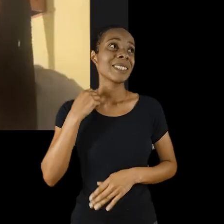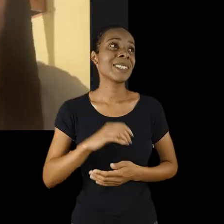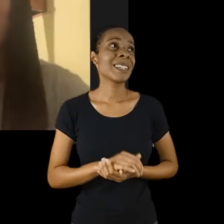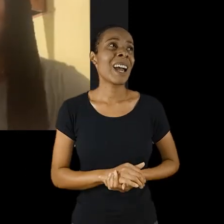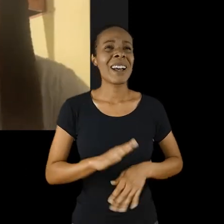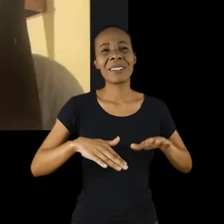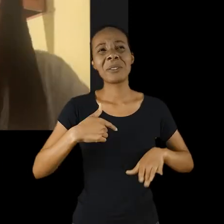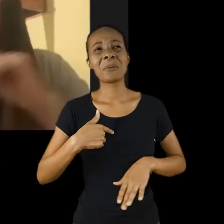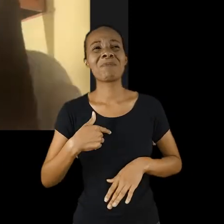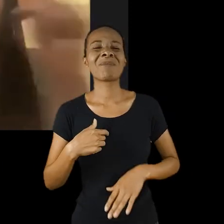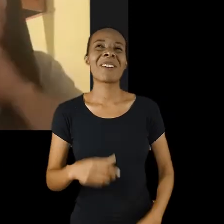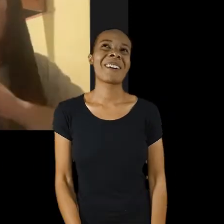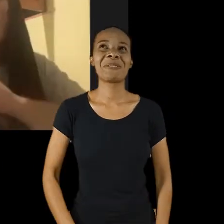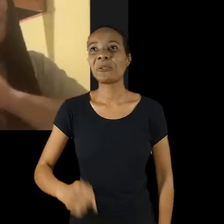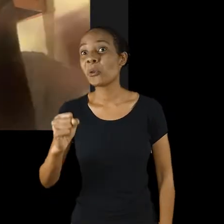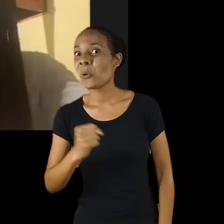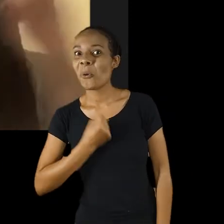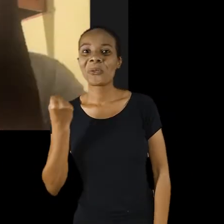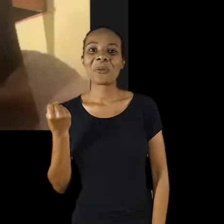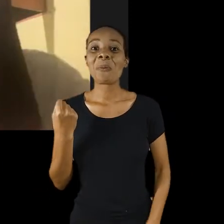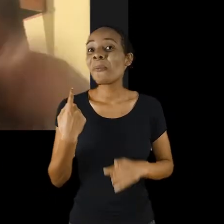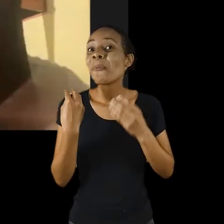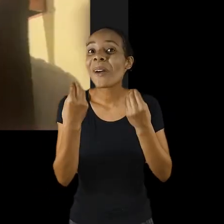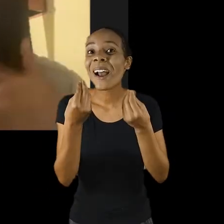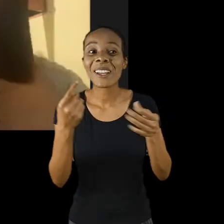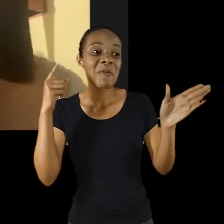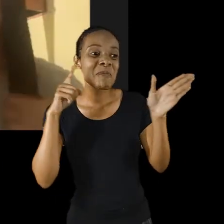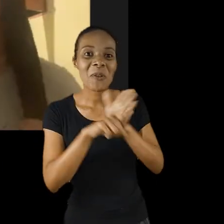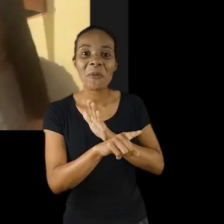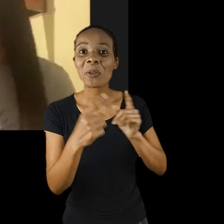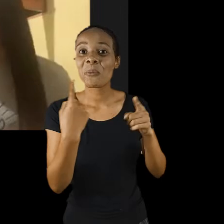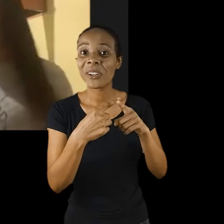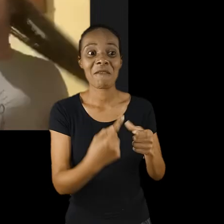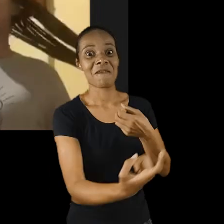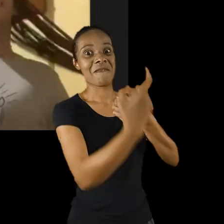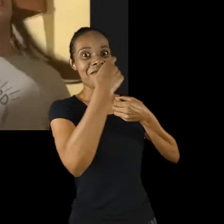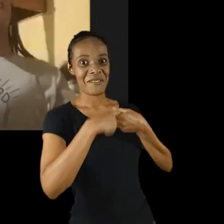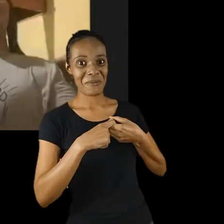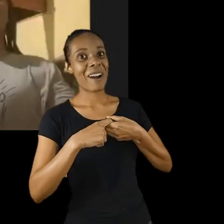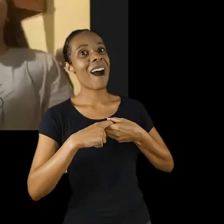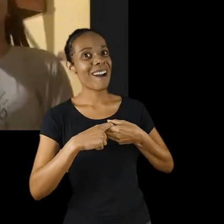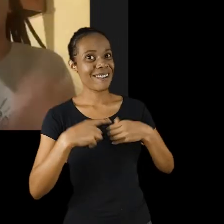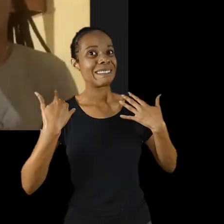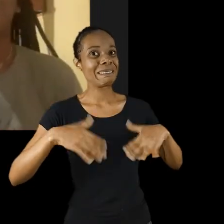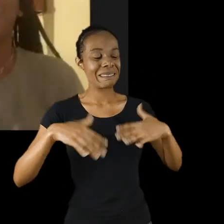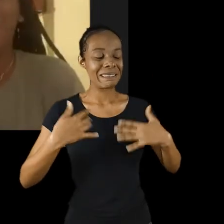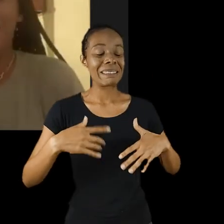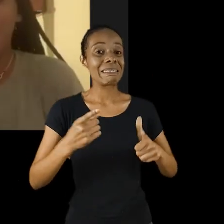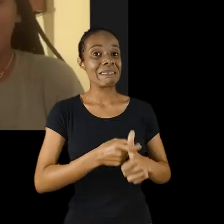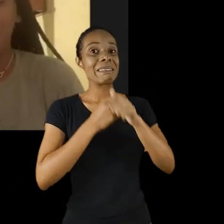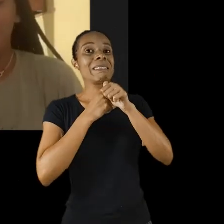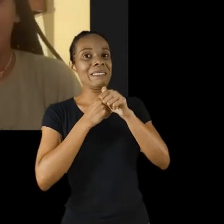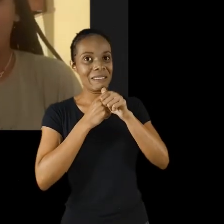essa pergunta, né? Porque aí tu deu uma revolta aqui em tudo e eu que lasquei. Mas eu acho